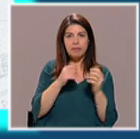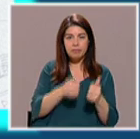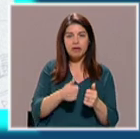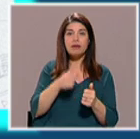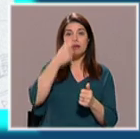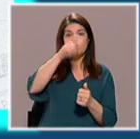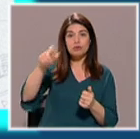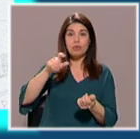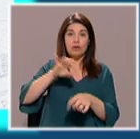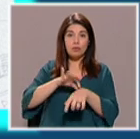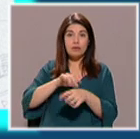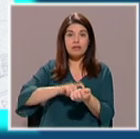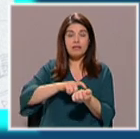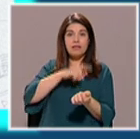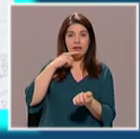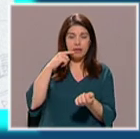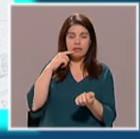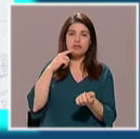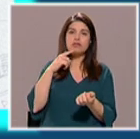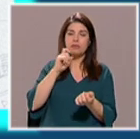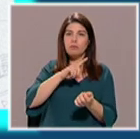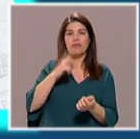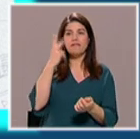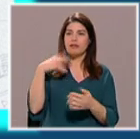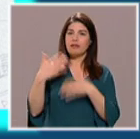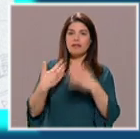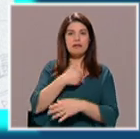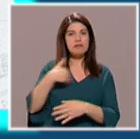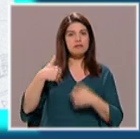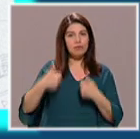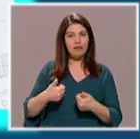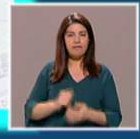uma vida saudável e com muito pouco risco de sofrer estas complicações.